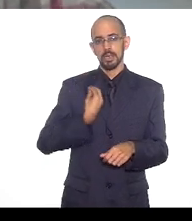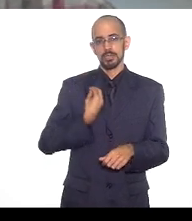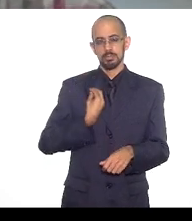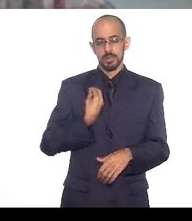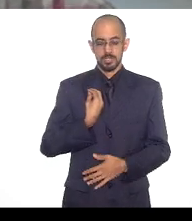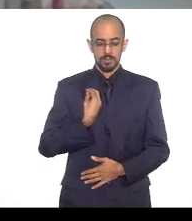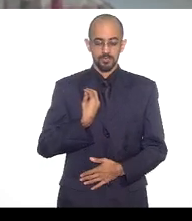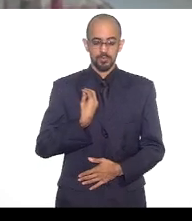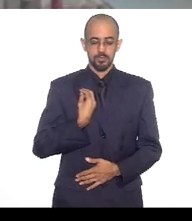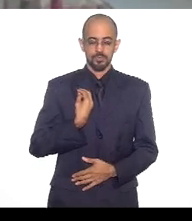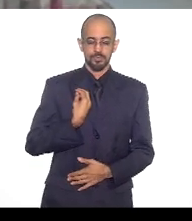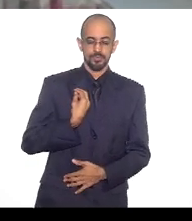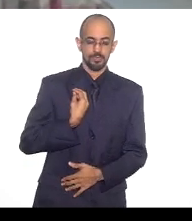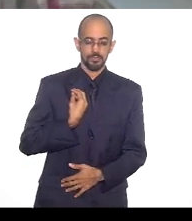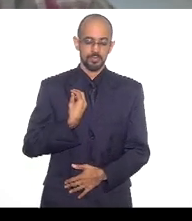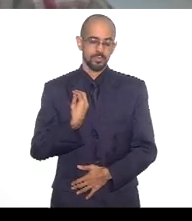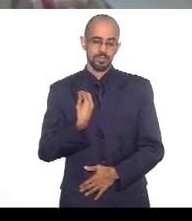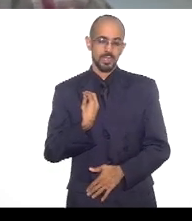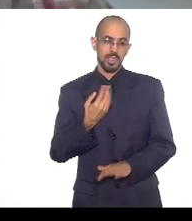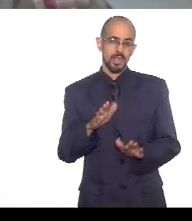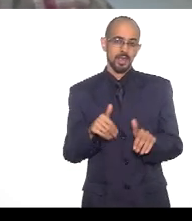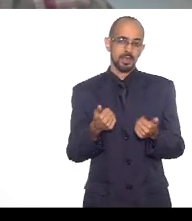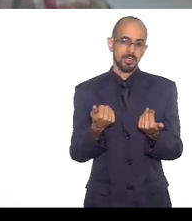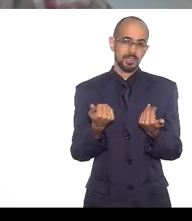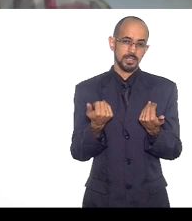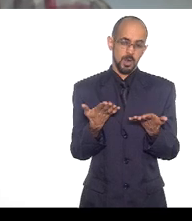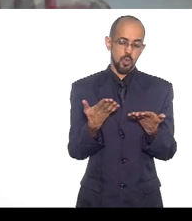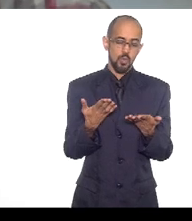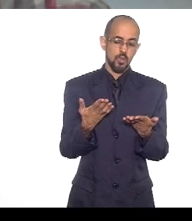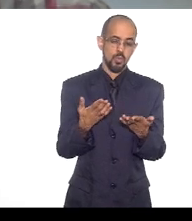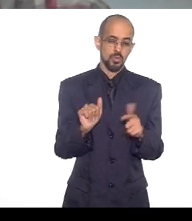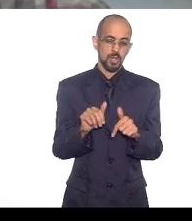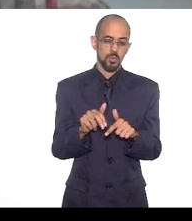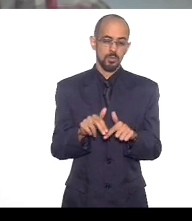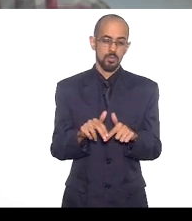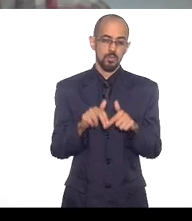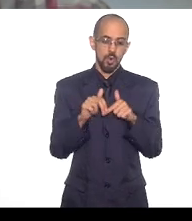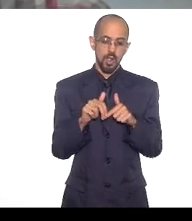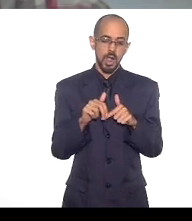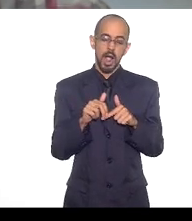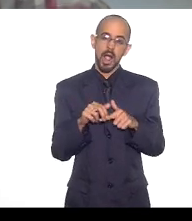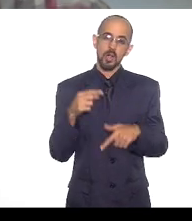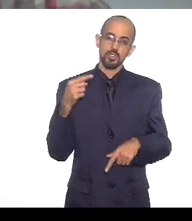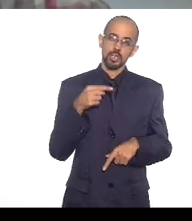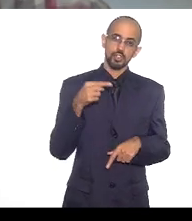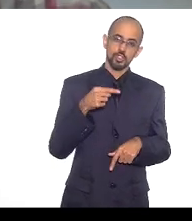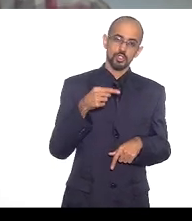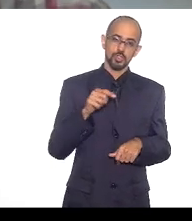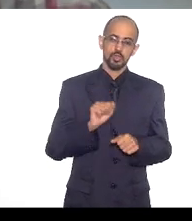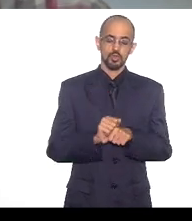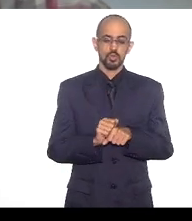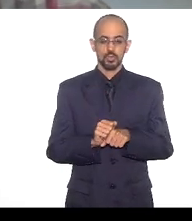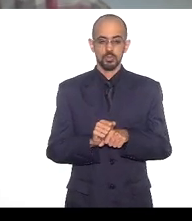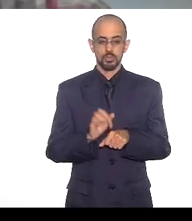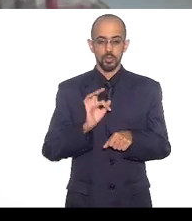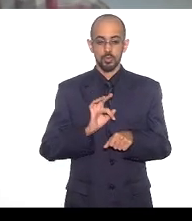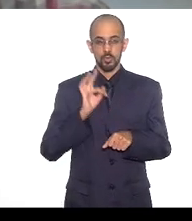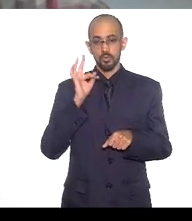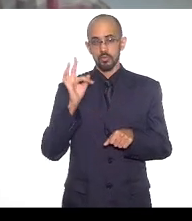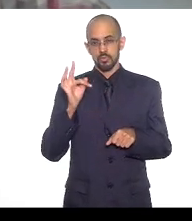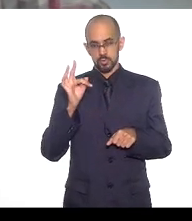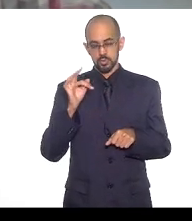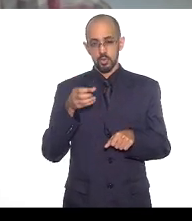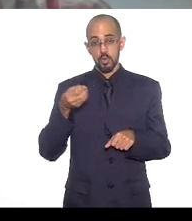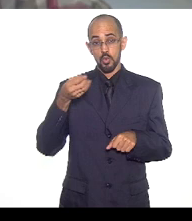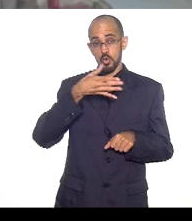campo. Então, até à luz da previsibilidade para o